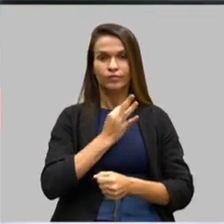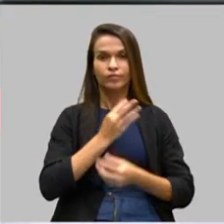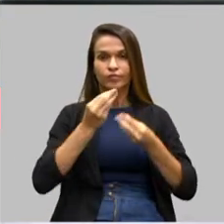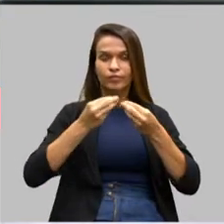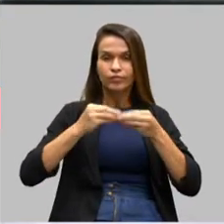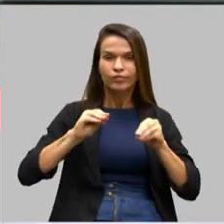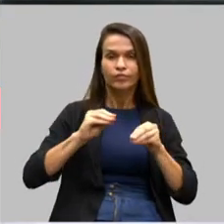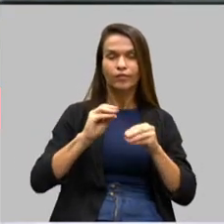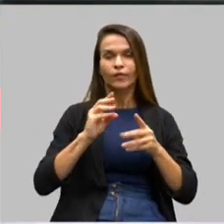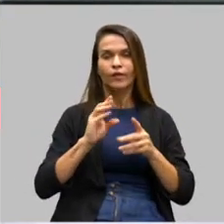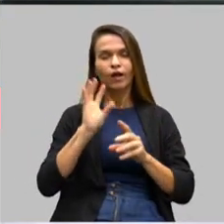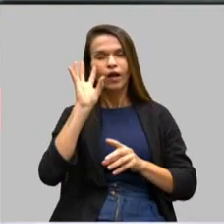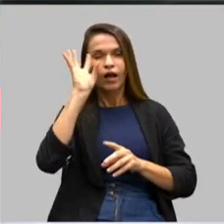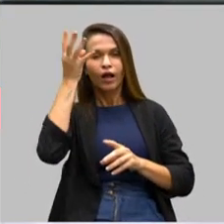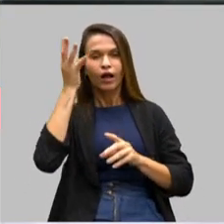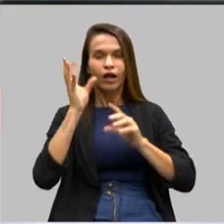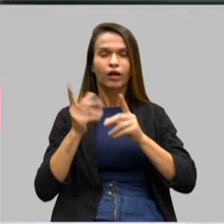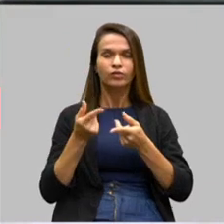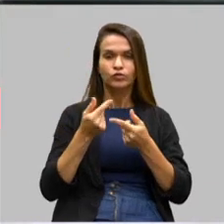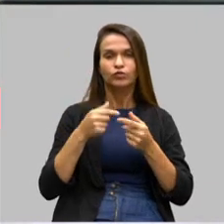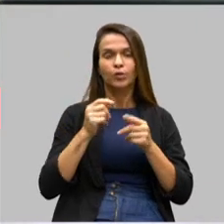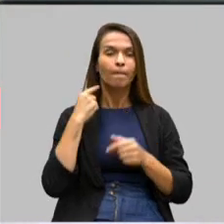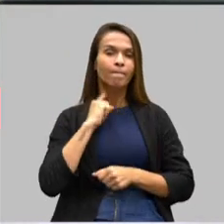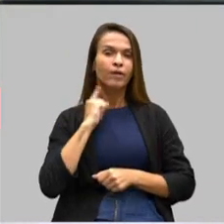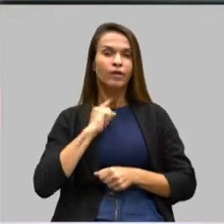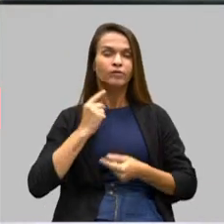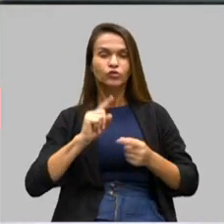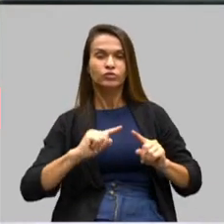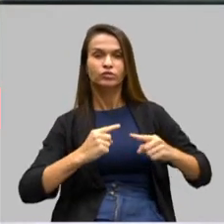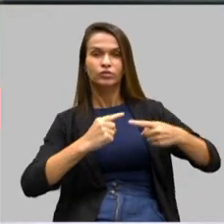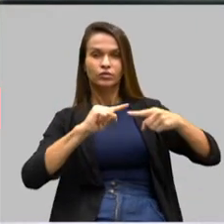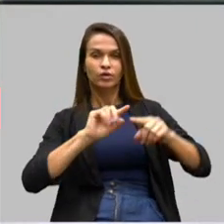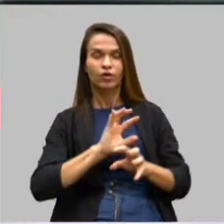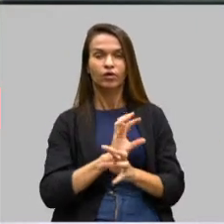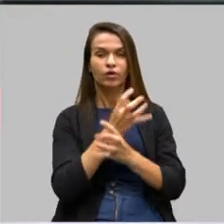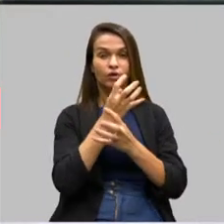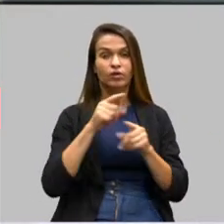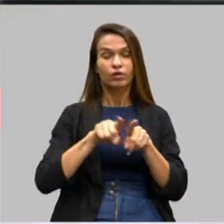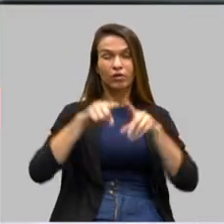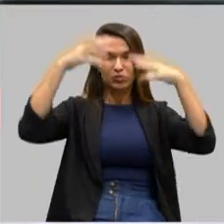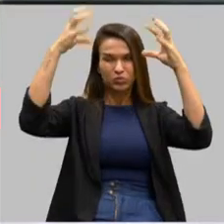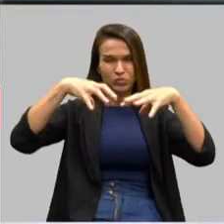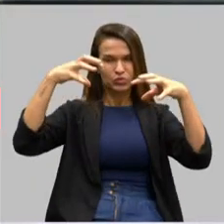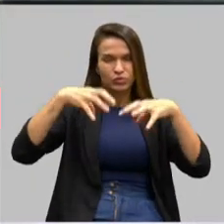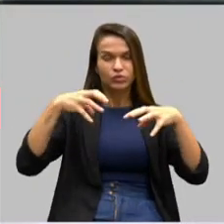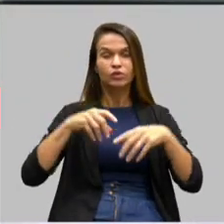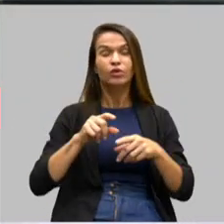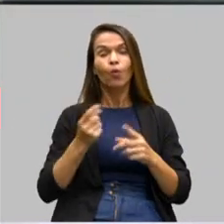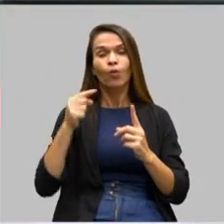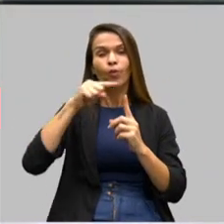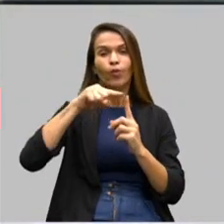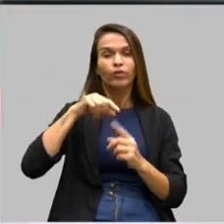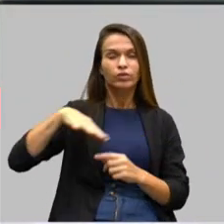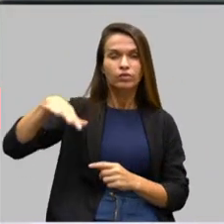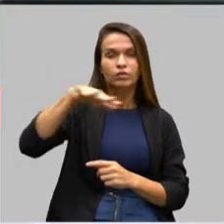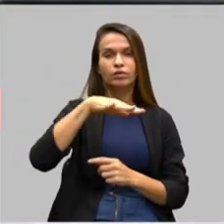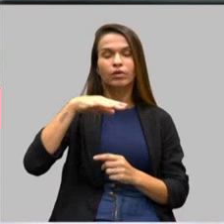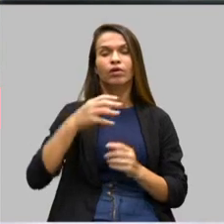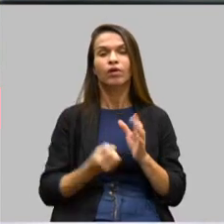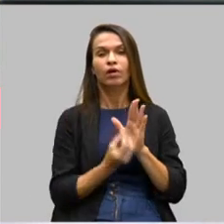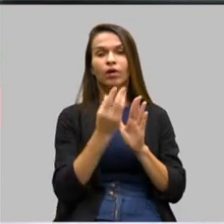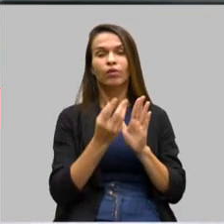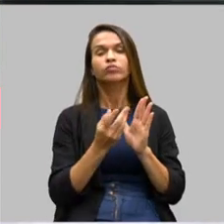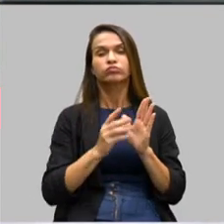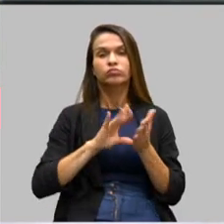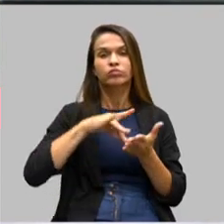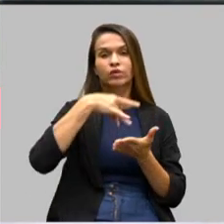Climática em Minas Gerais, Desafios na Convivência com a Seca e a Chuva Extrema, que tem como objetivo geral elaborar uma agenda para a